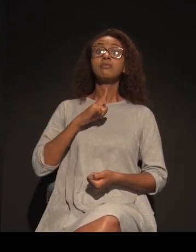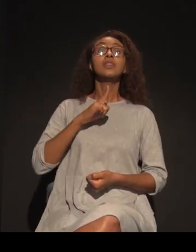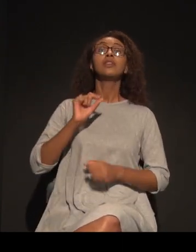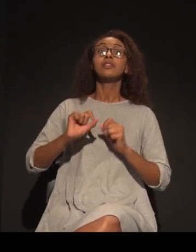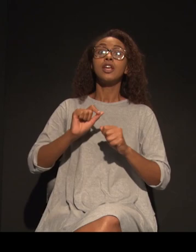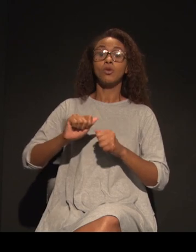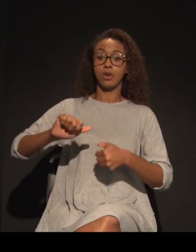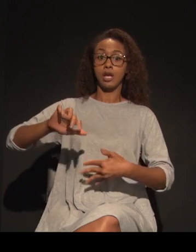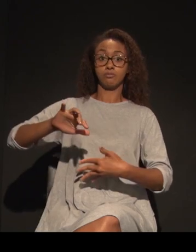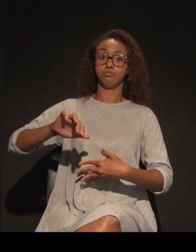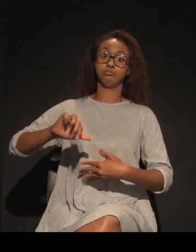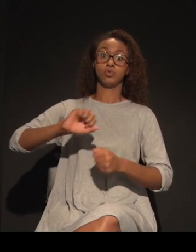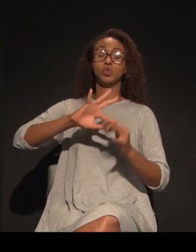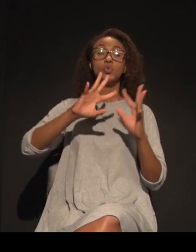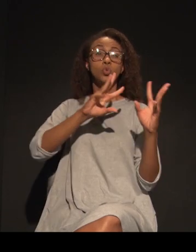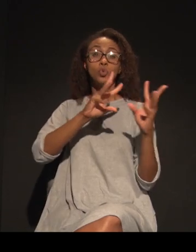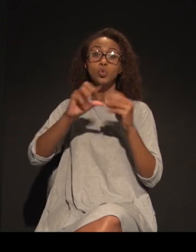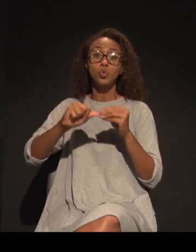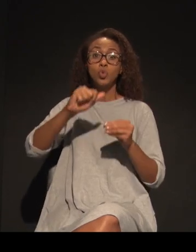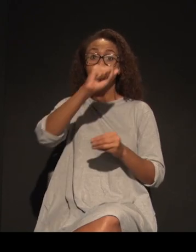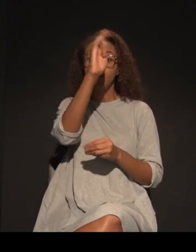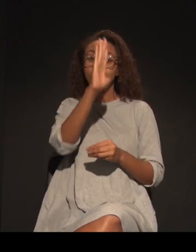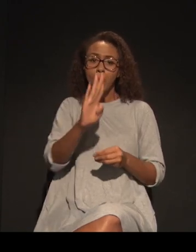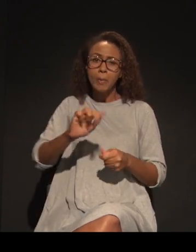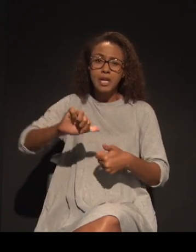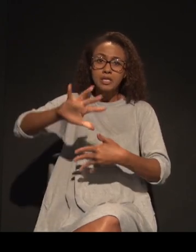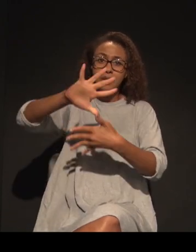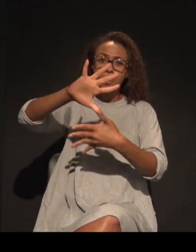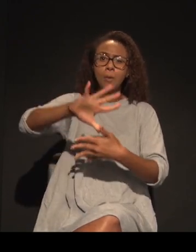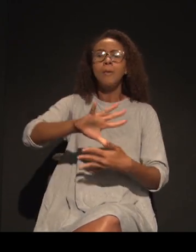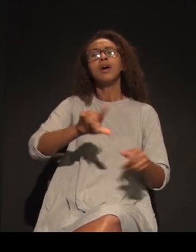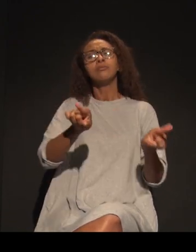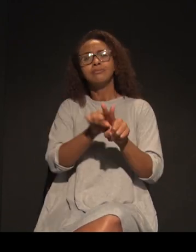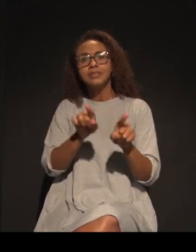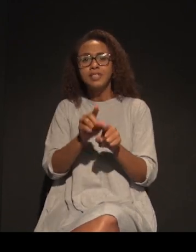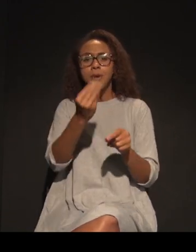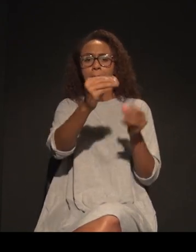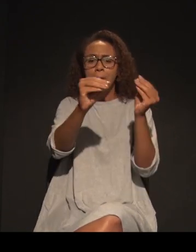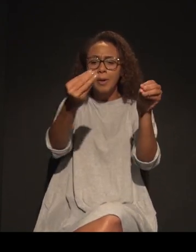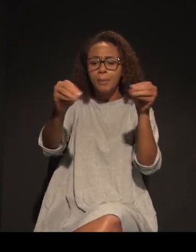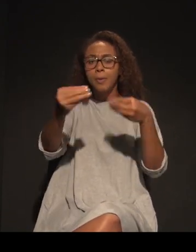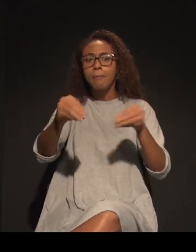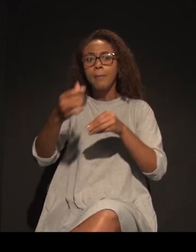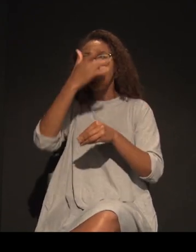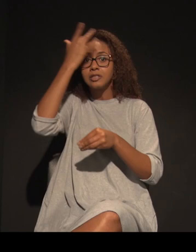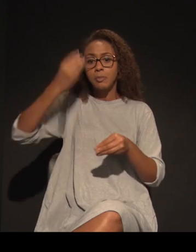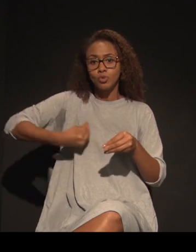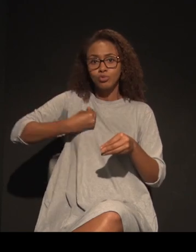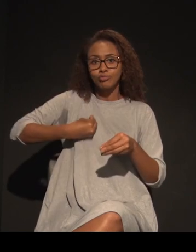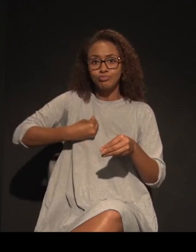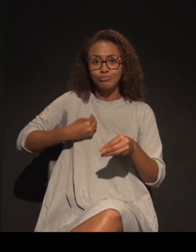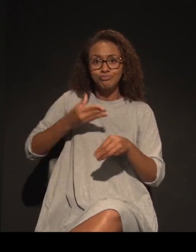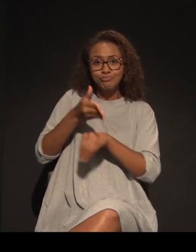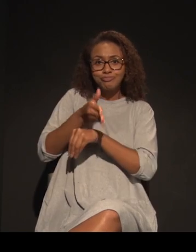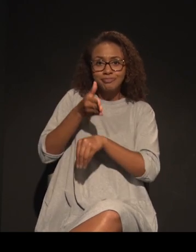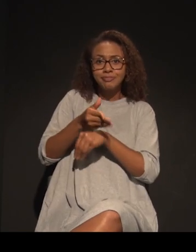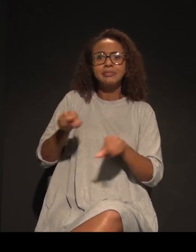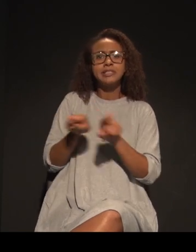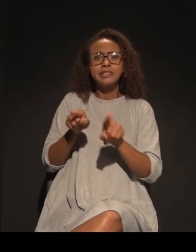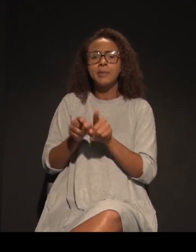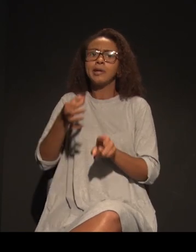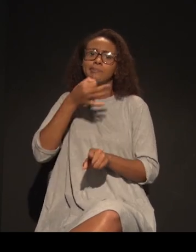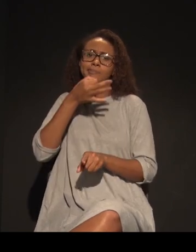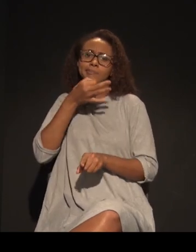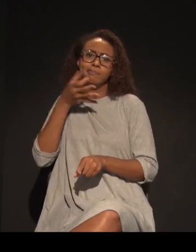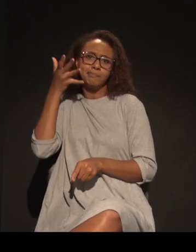com todos os fogos já convidados e com todas as pessoas que já participaram é inclusive com todos depois com depoimentos de todo